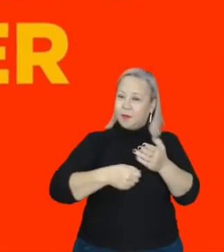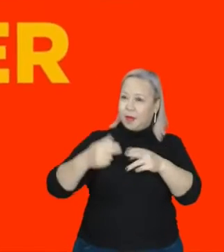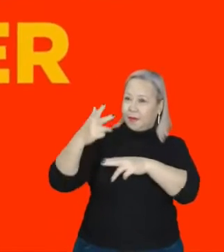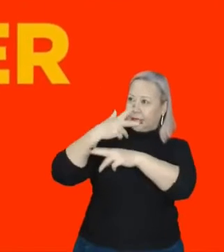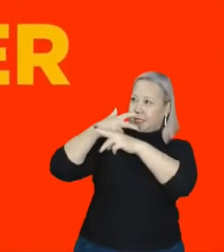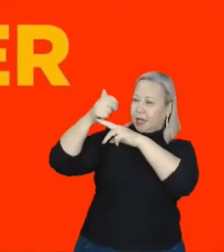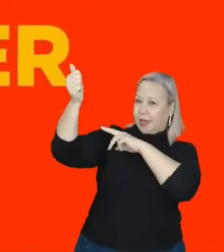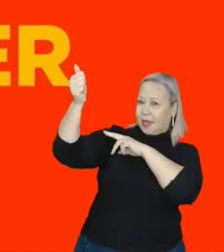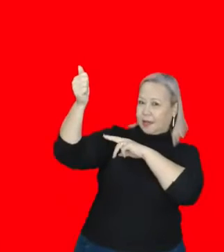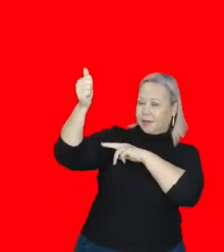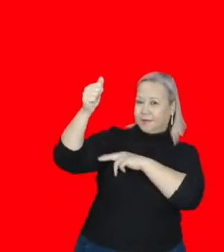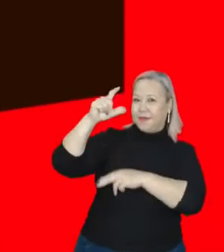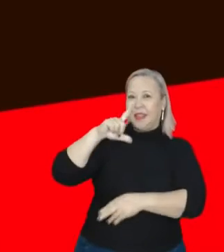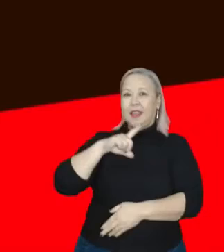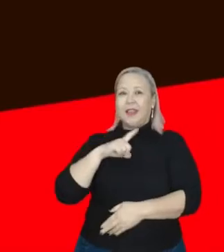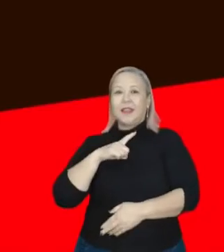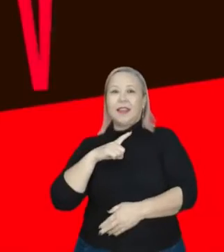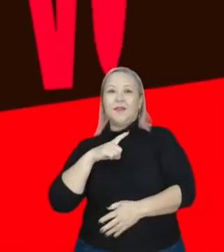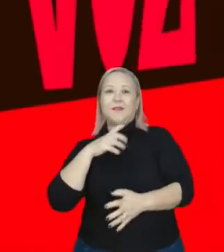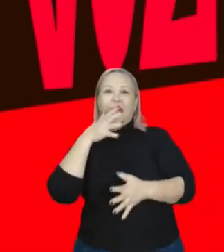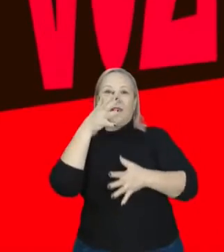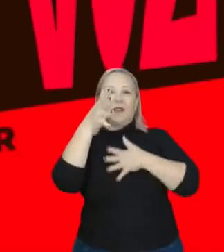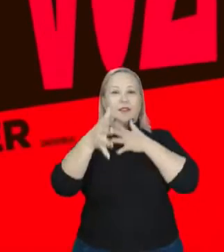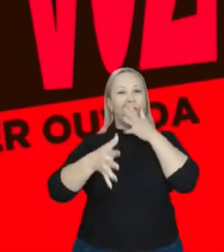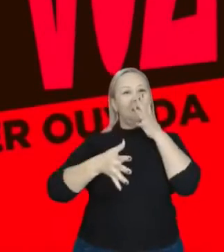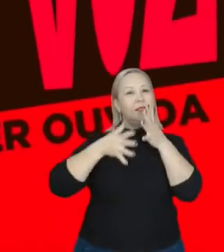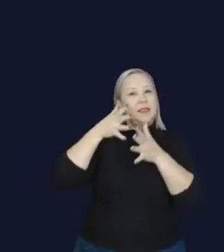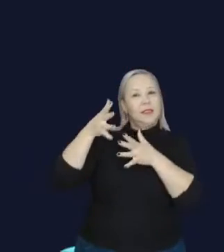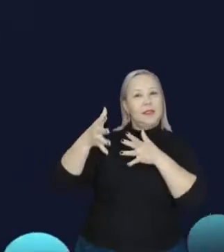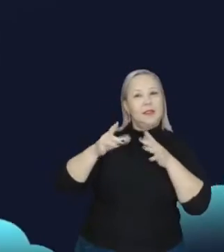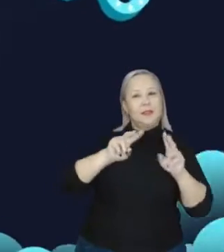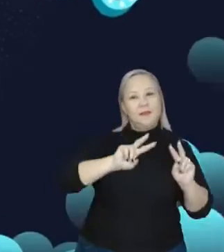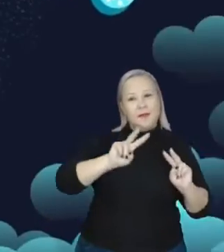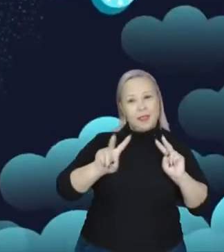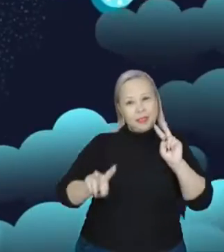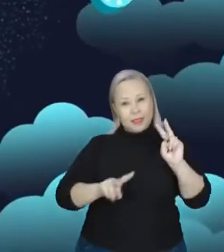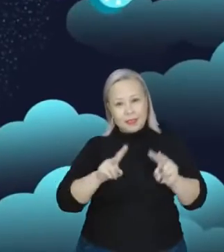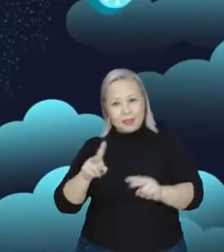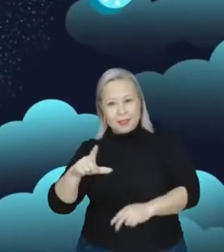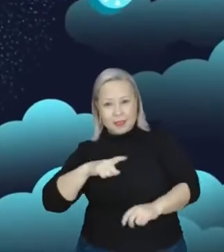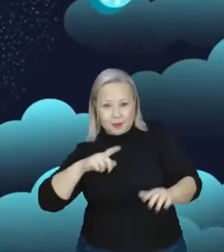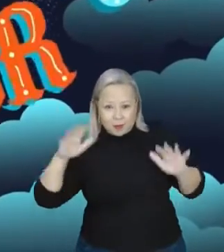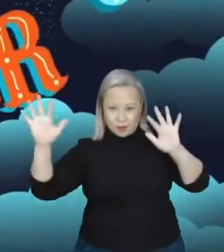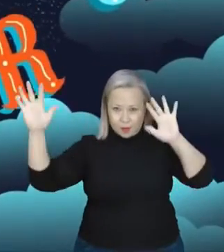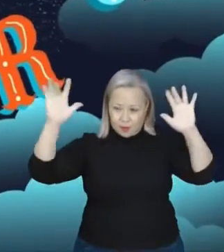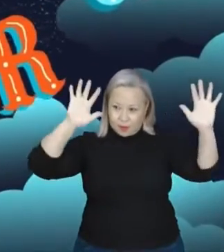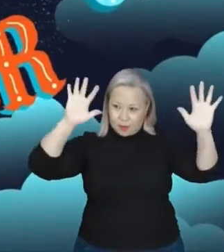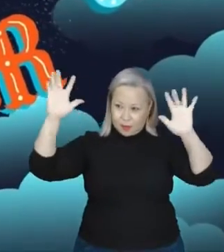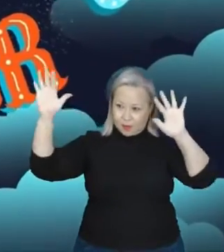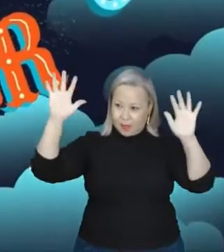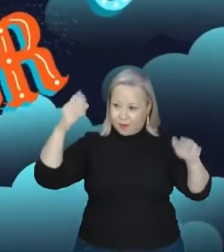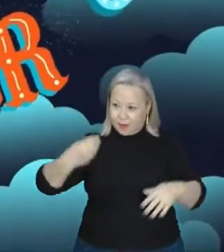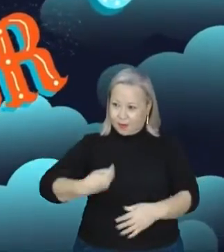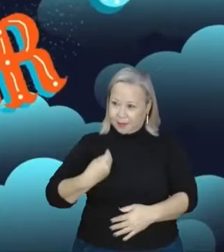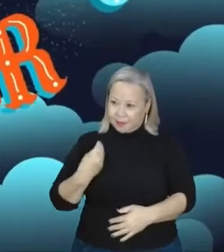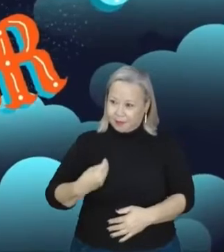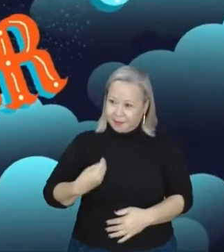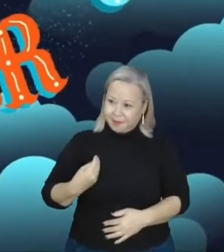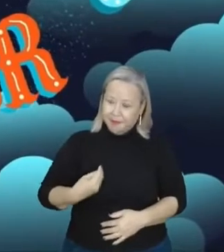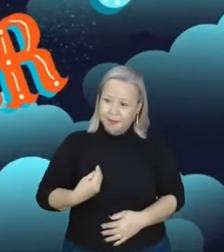batalhando pra vencer. Tenho voz pra ser ouvida, tenho sonhos pra